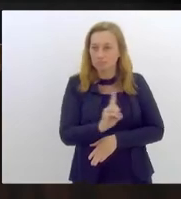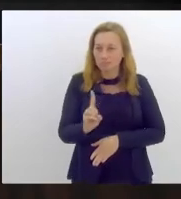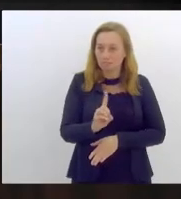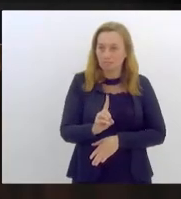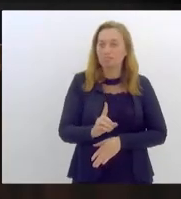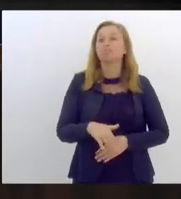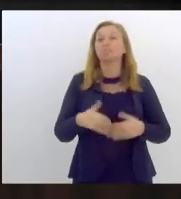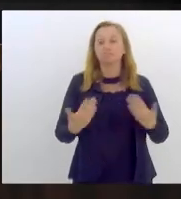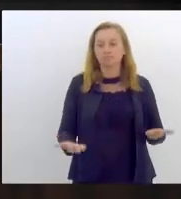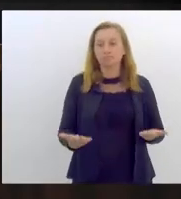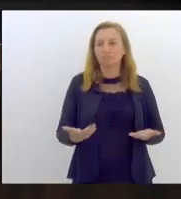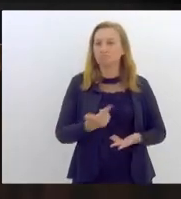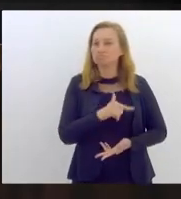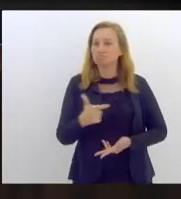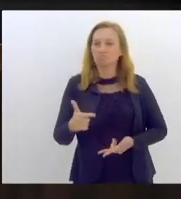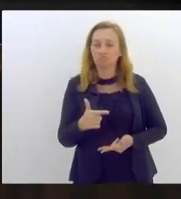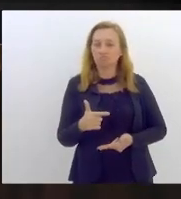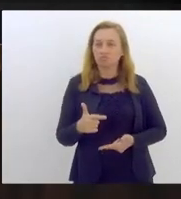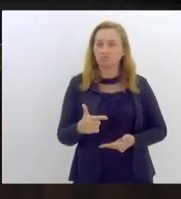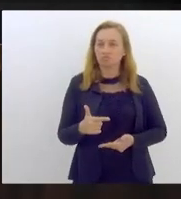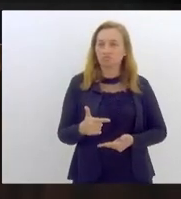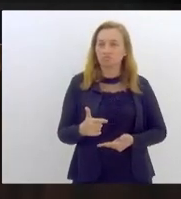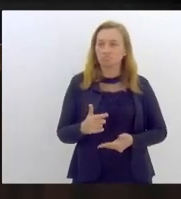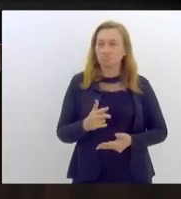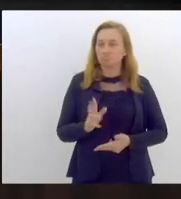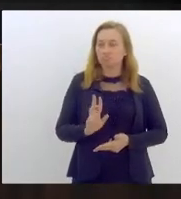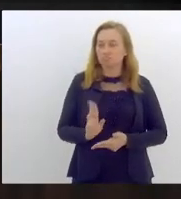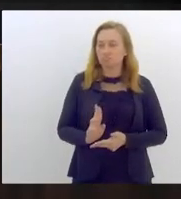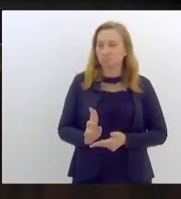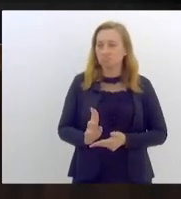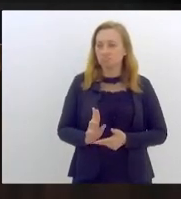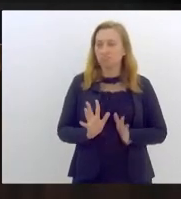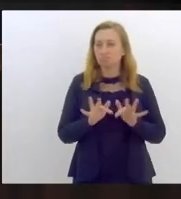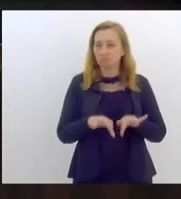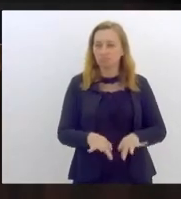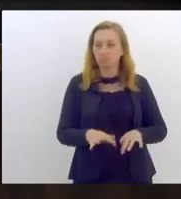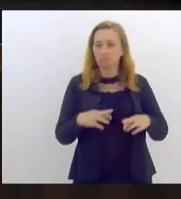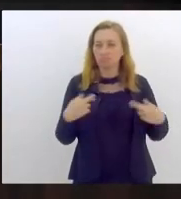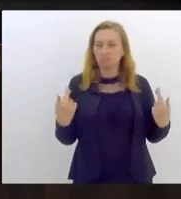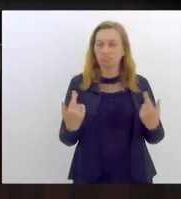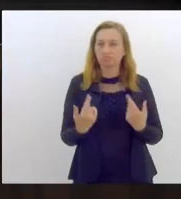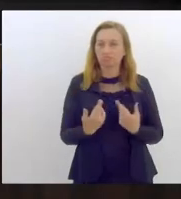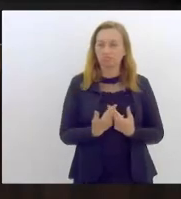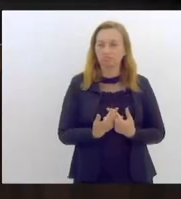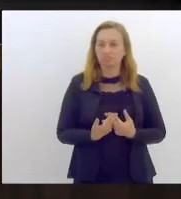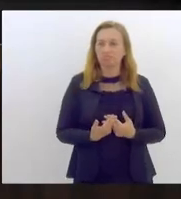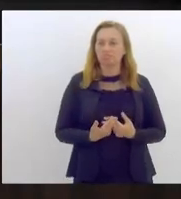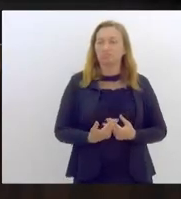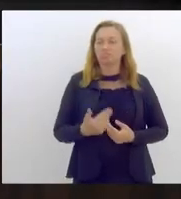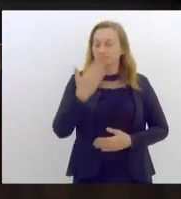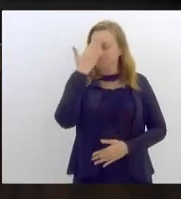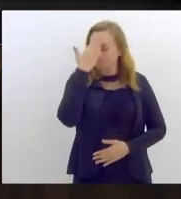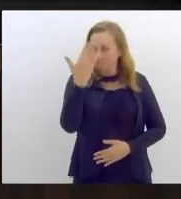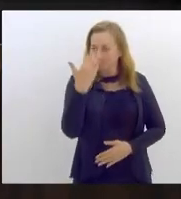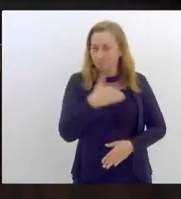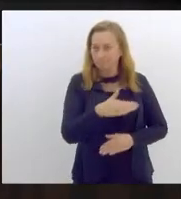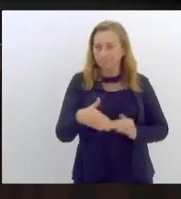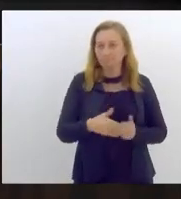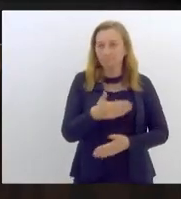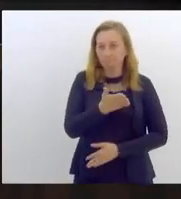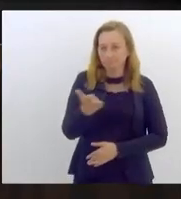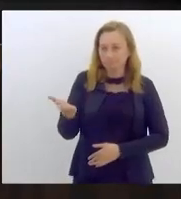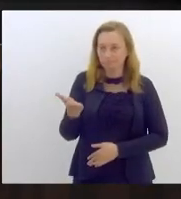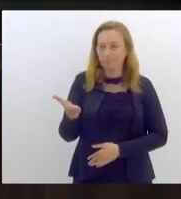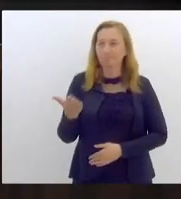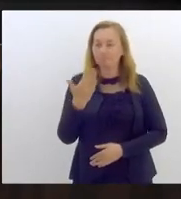então não havendo mais jogadores inscritos encerra-se o expediente final obrigada a todas